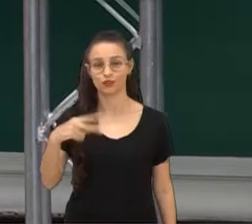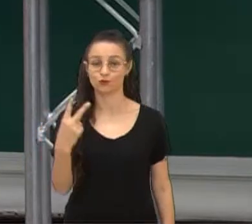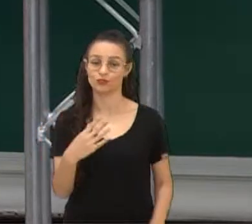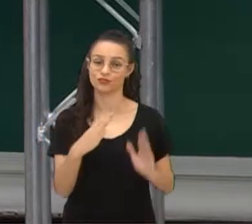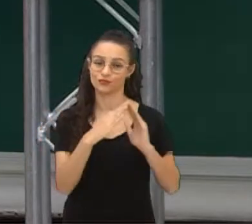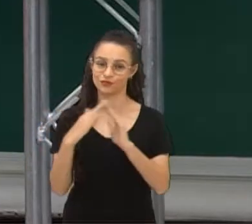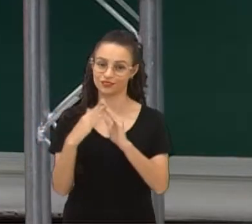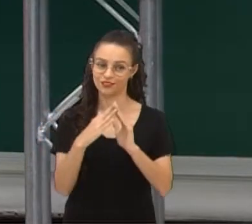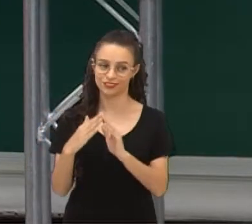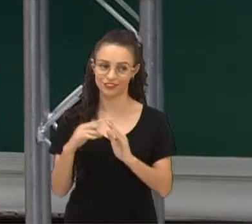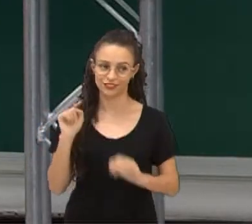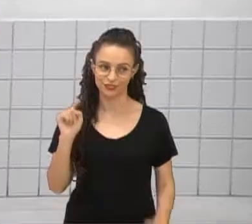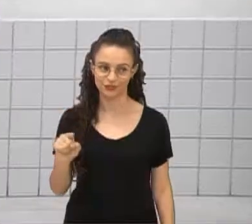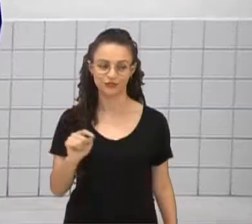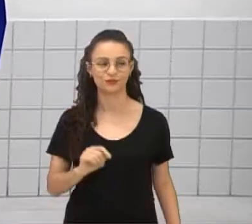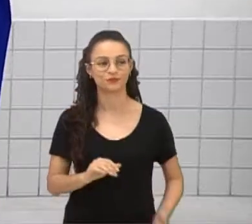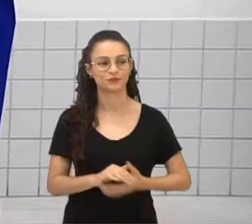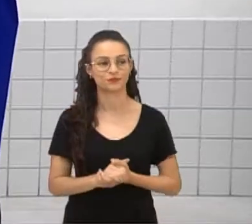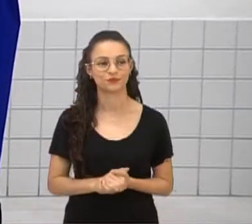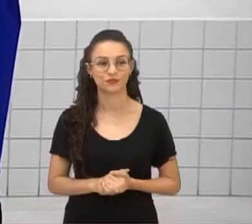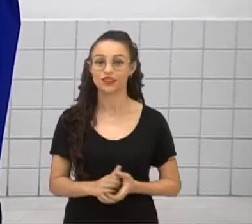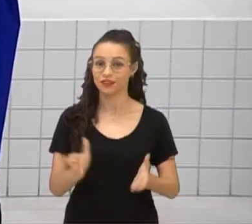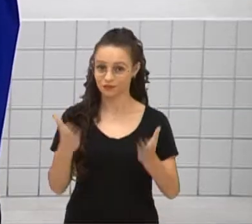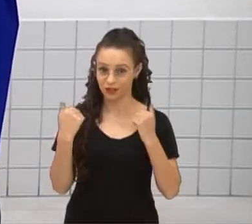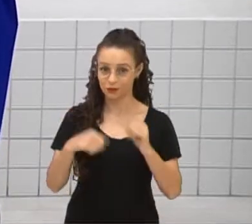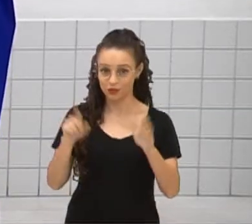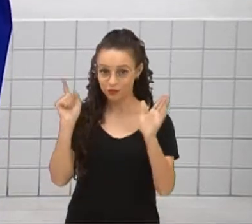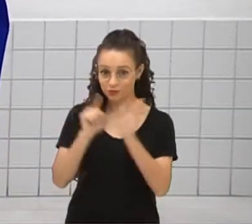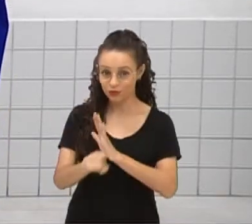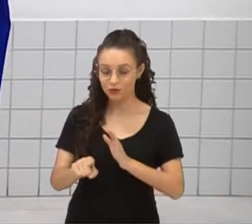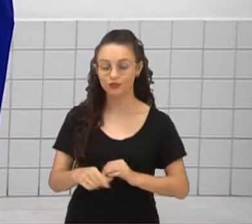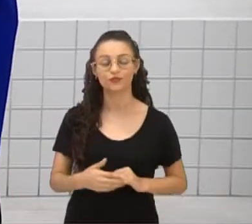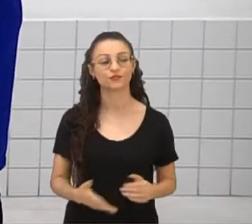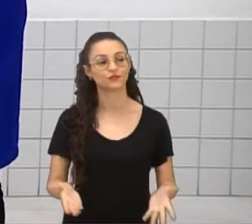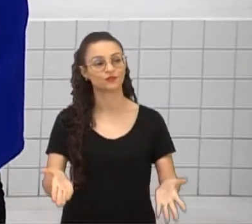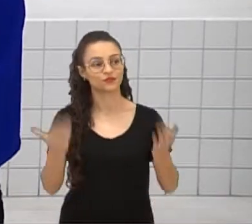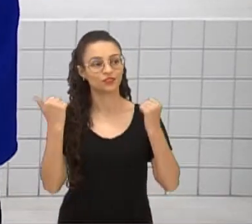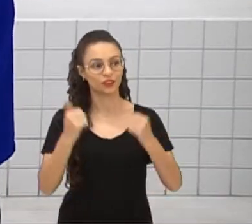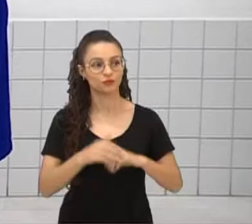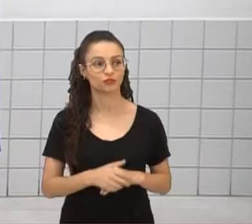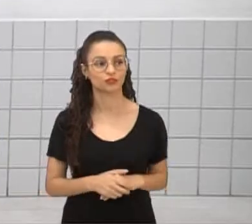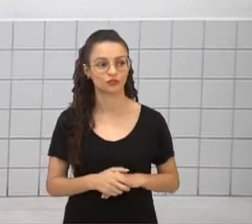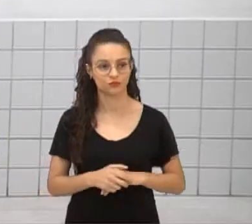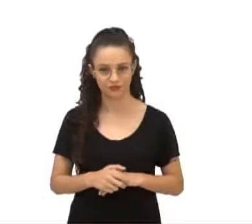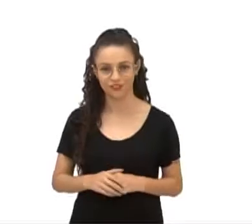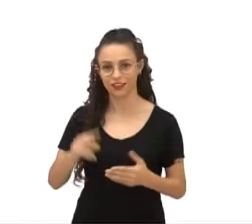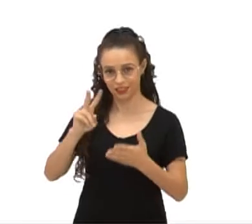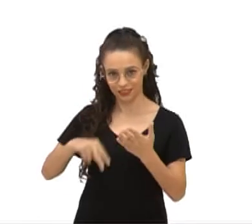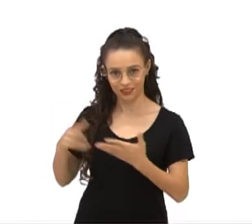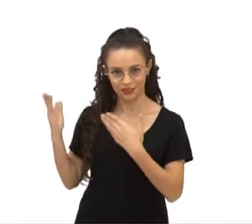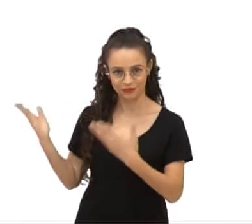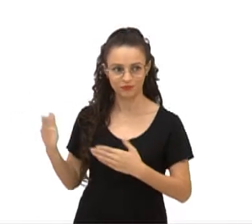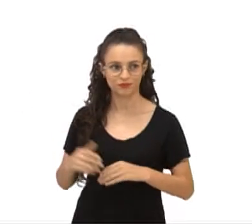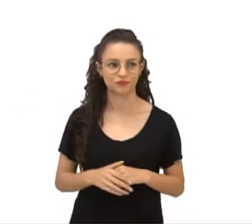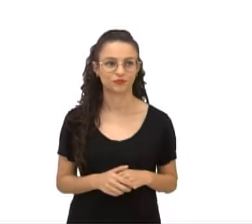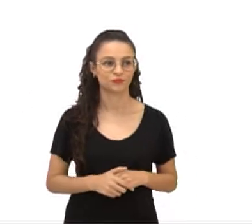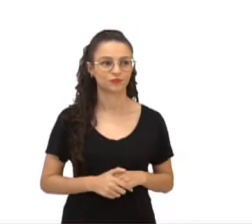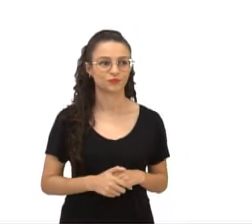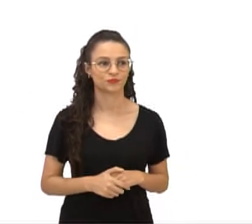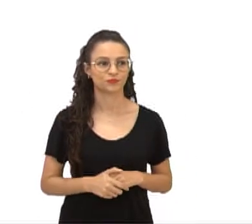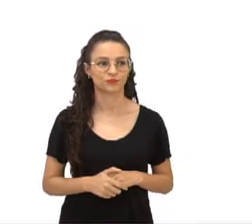Estadual de Dois Vizinhos você bota o nosso quis Vamos então a gente